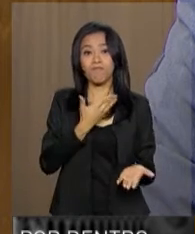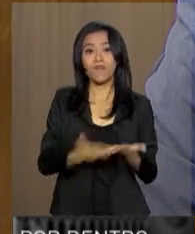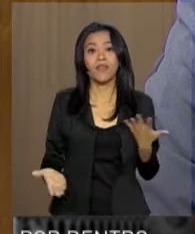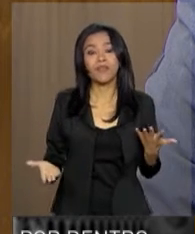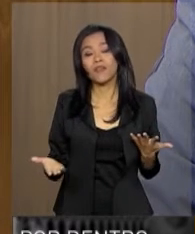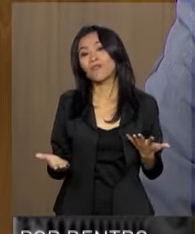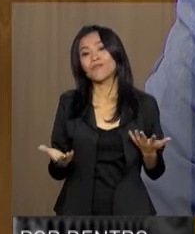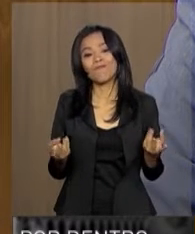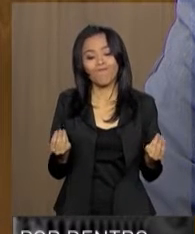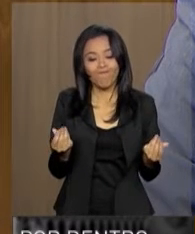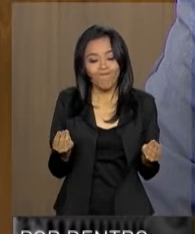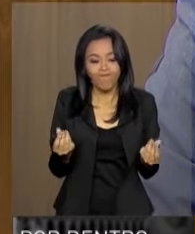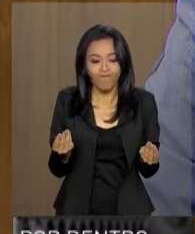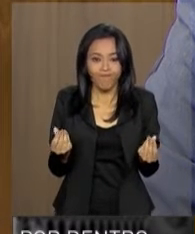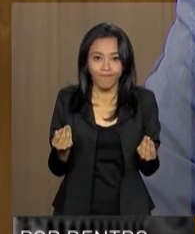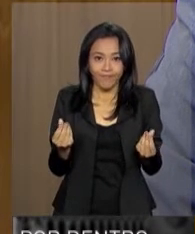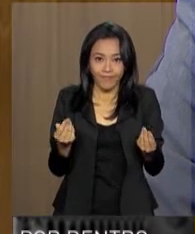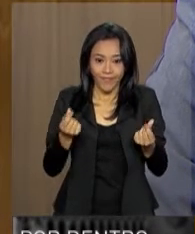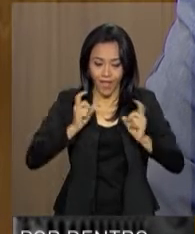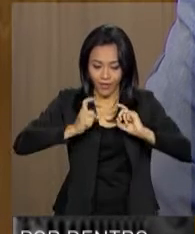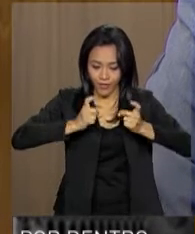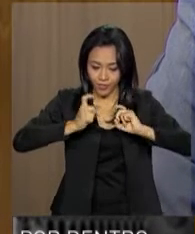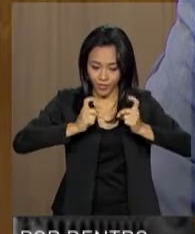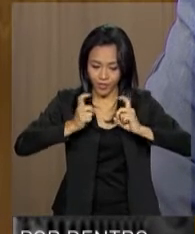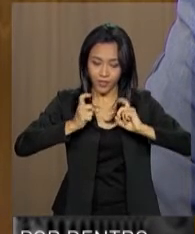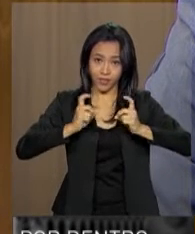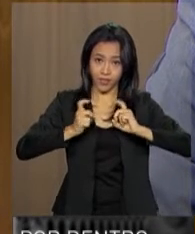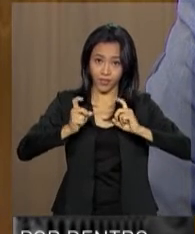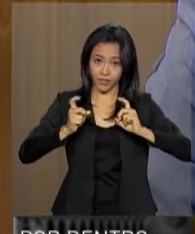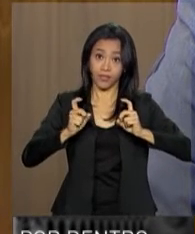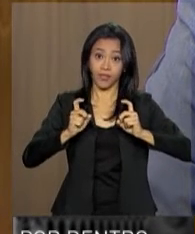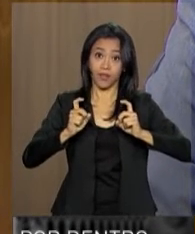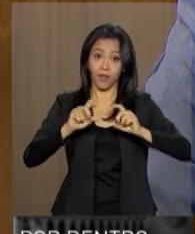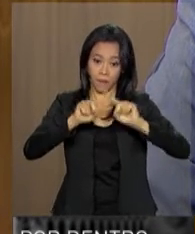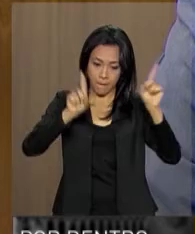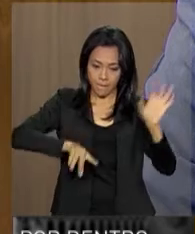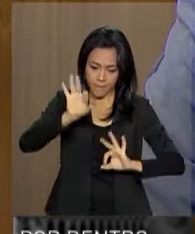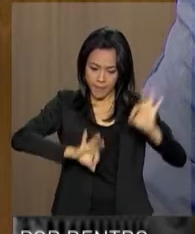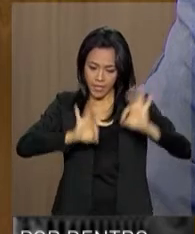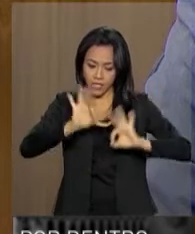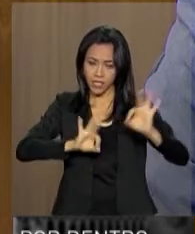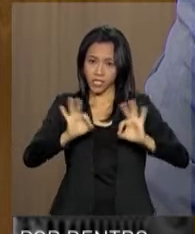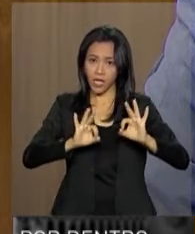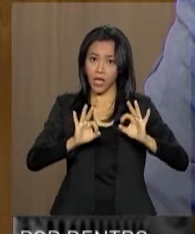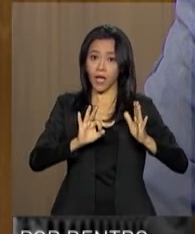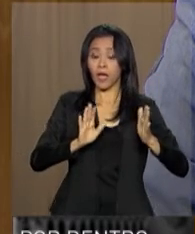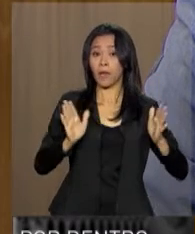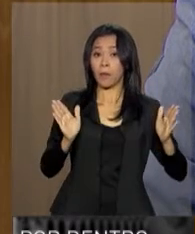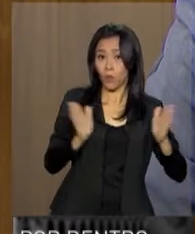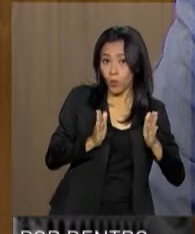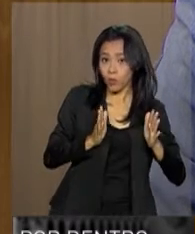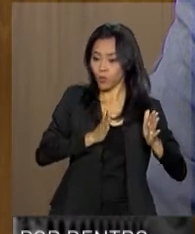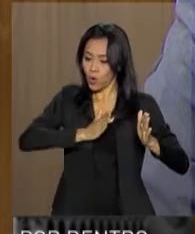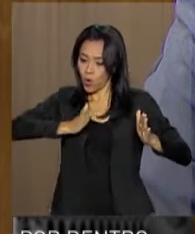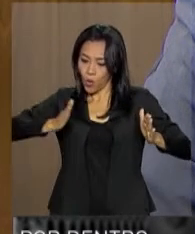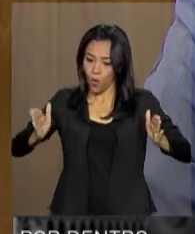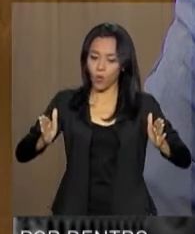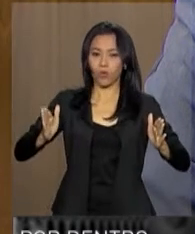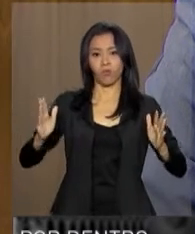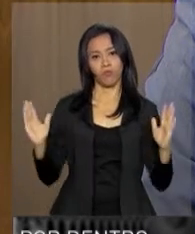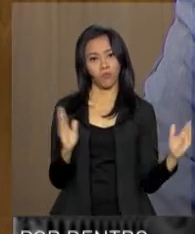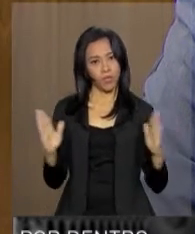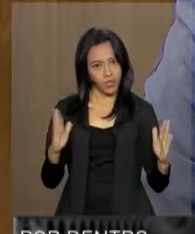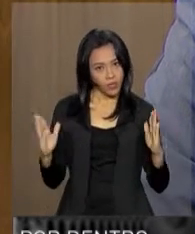de planejar o o médio longo prazo a gente vem ao longo do tempo perdendo a capacidade olhando muito